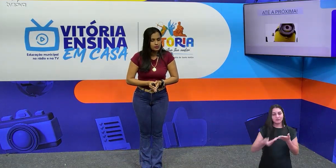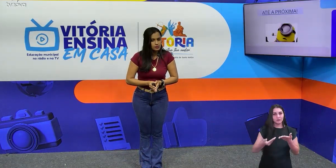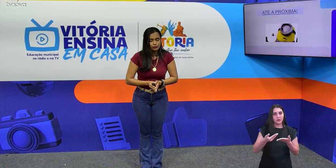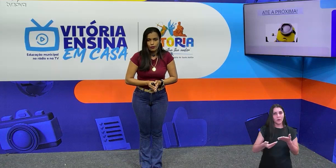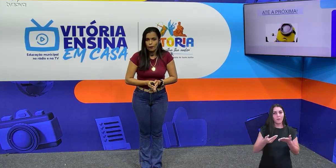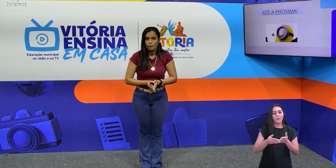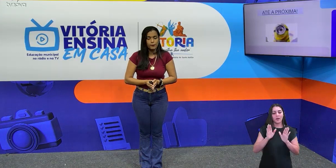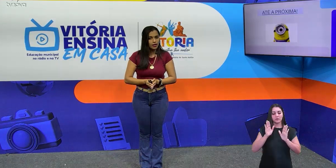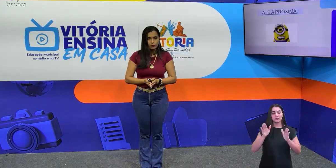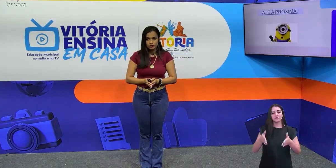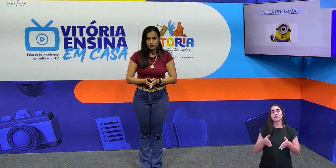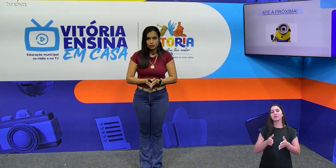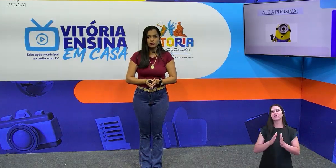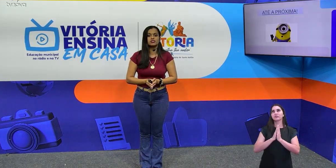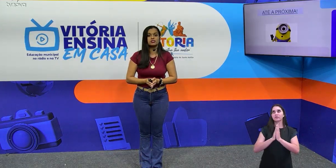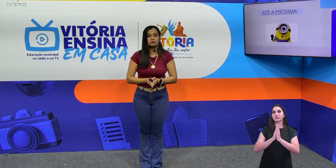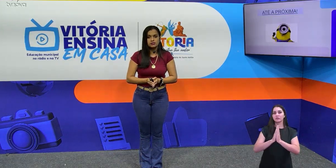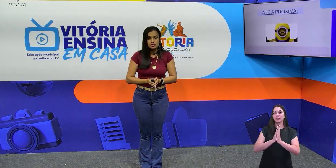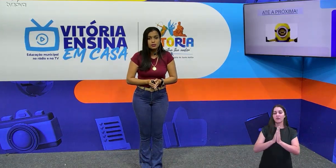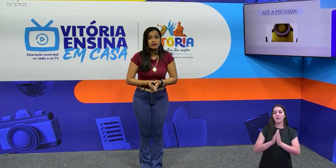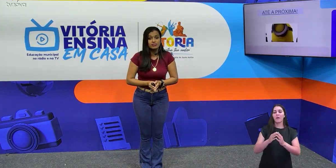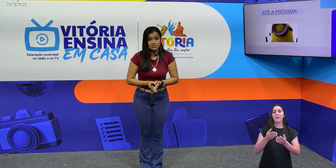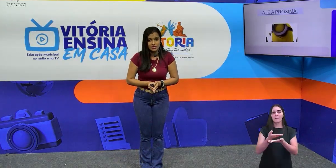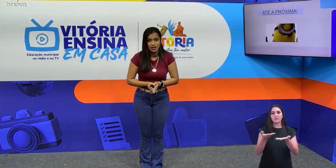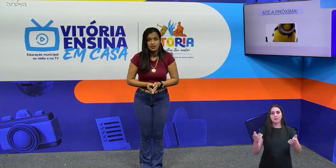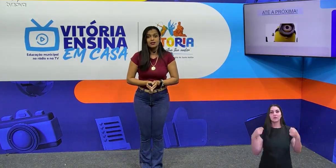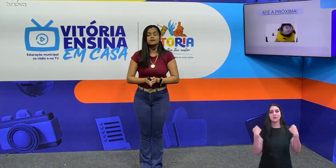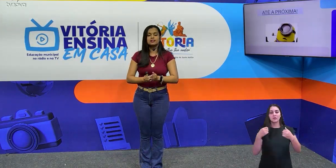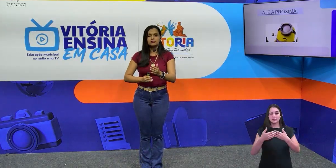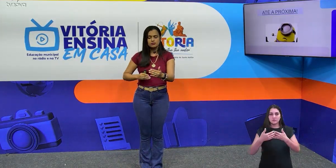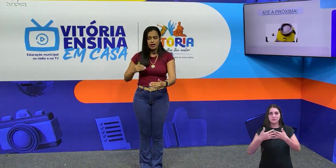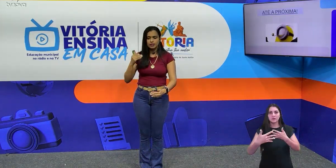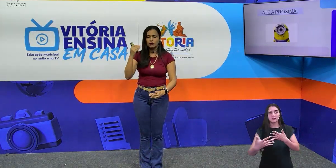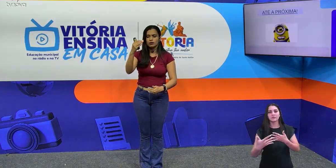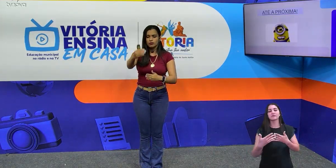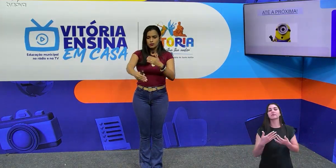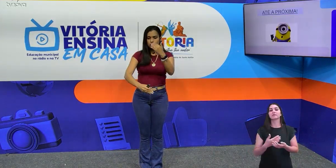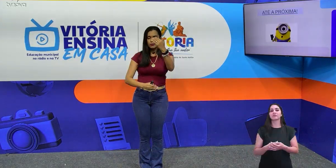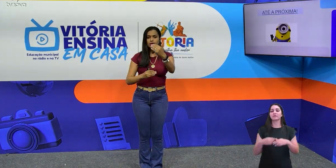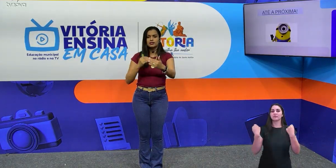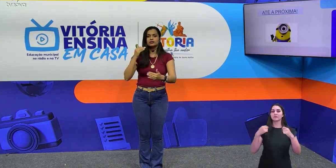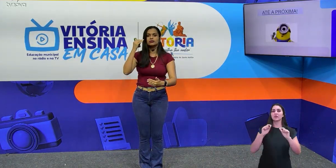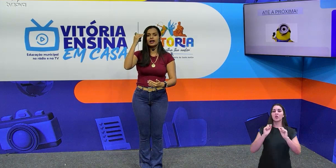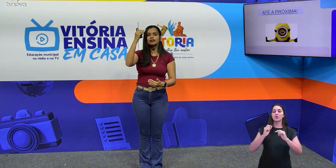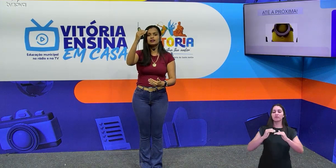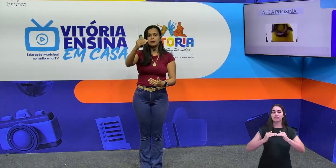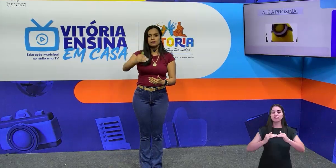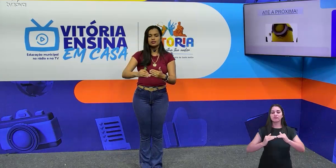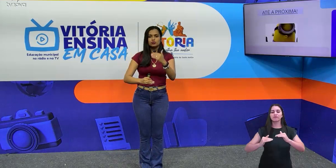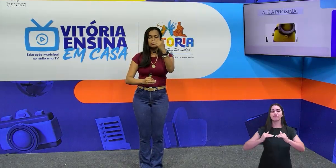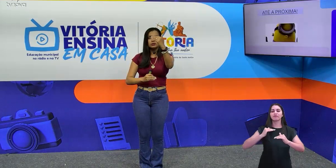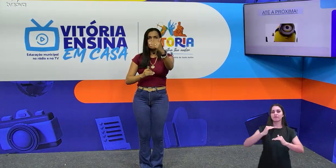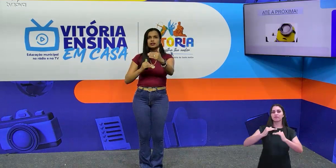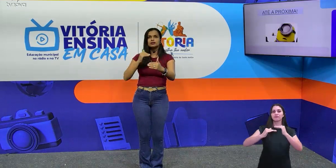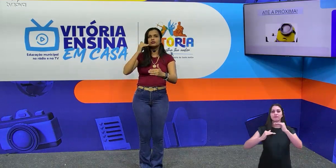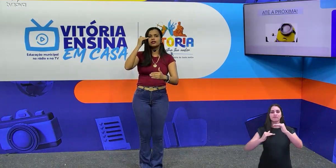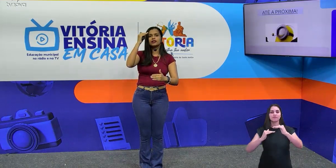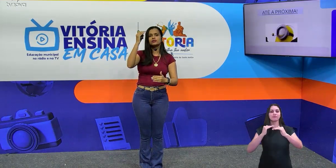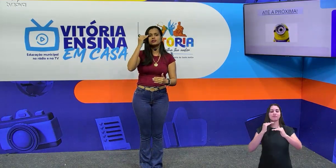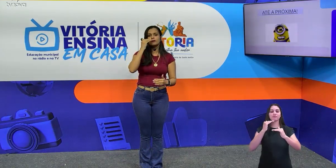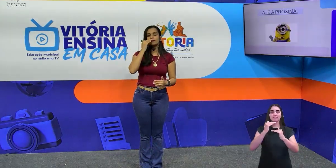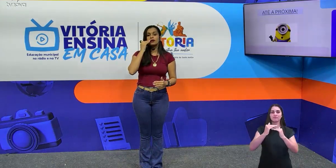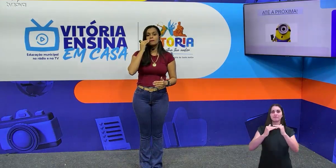perde esse foco, pelo amor de Deus, porque vocês precisam avançar, precisam estar aí, progredindo cada dia mais, subindo cada